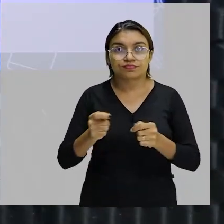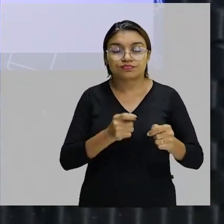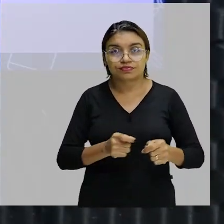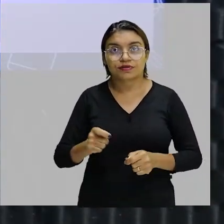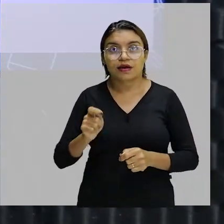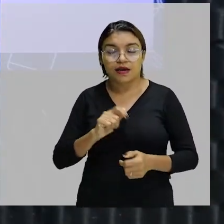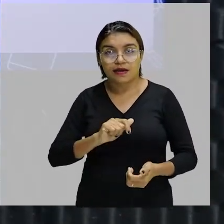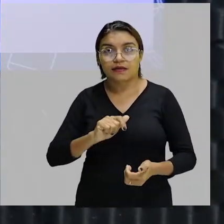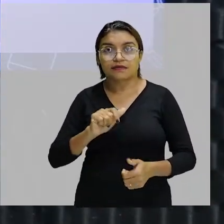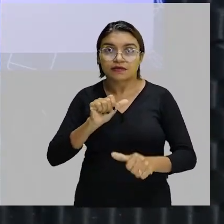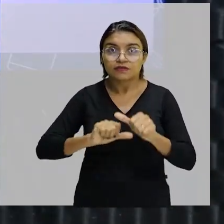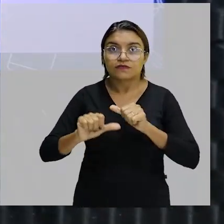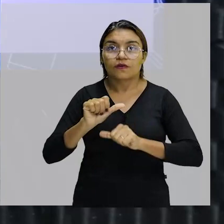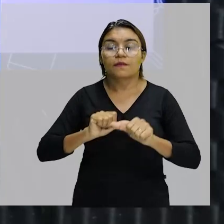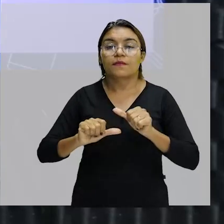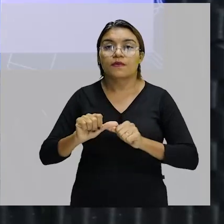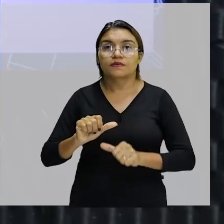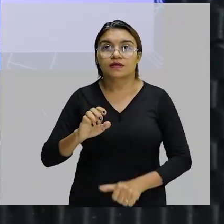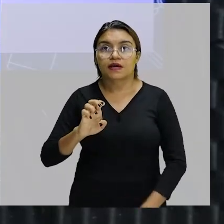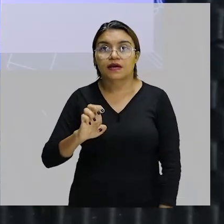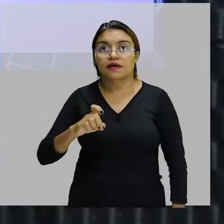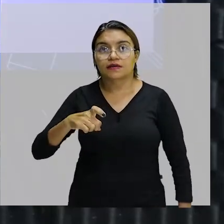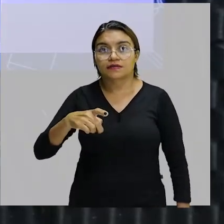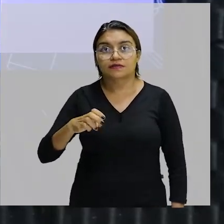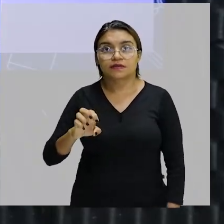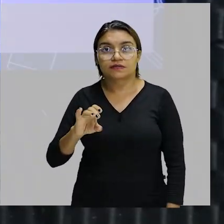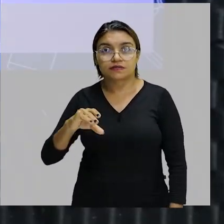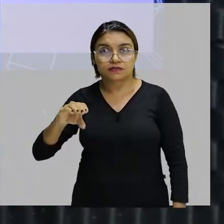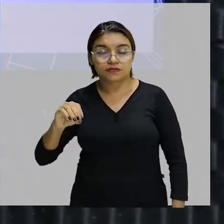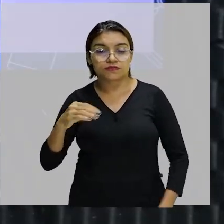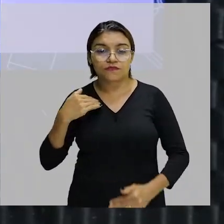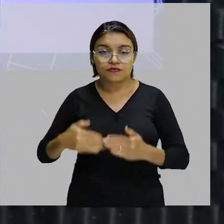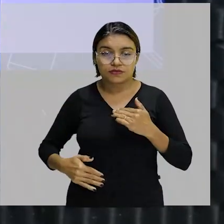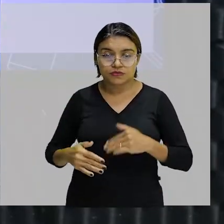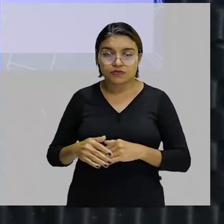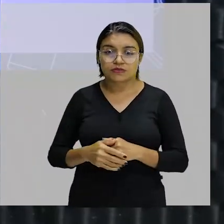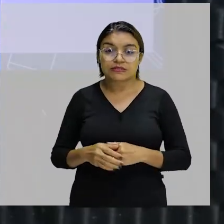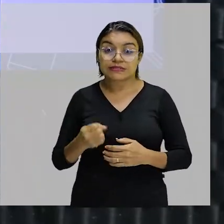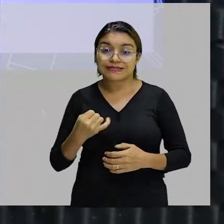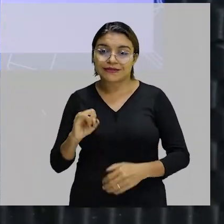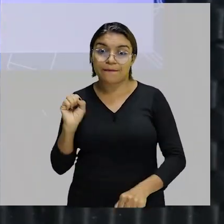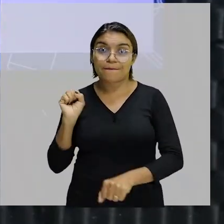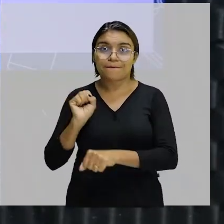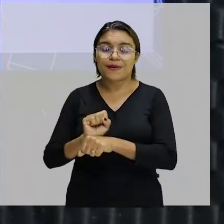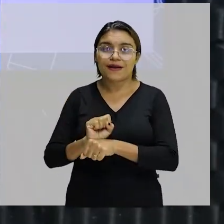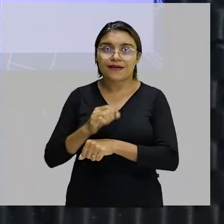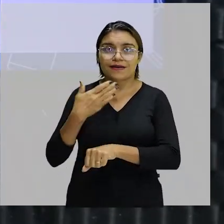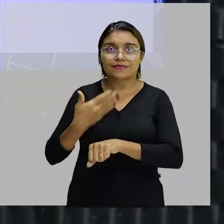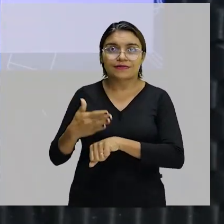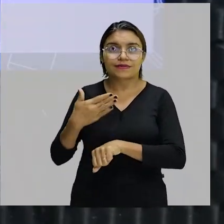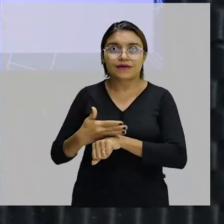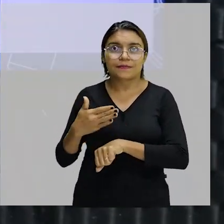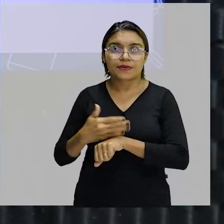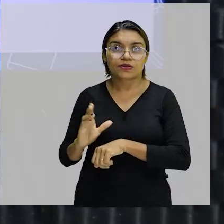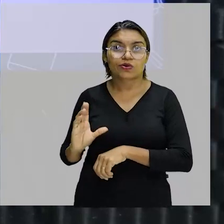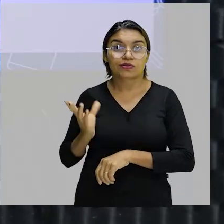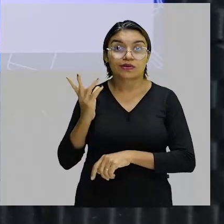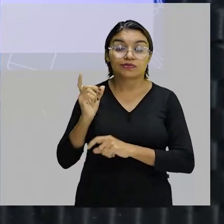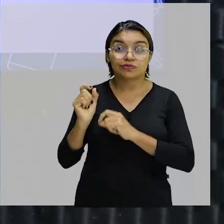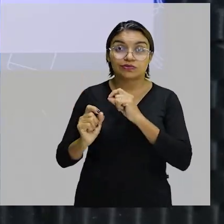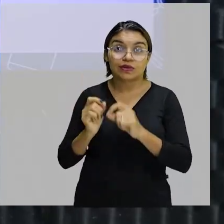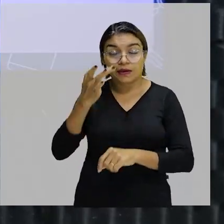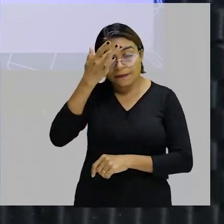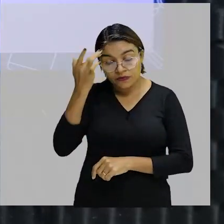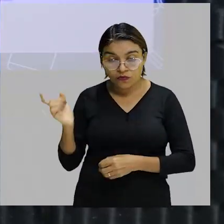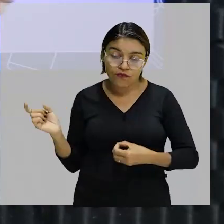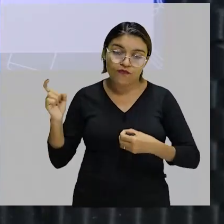físico. E se eu não tiver essa continuidade, se eu de repente ali interromper meus treinamentos, o que, que acontece? O indivíduo